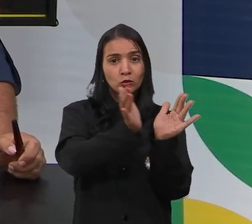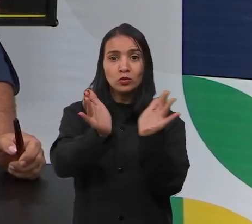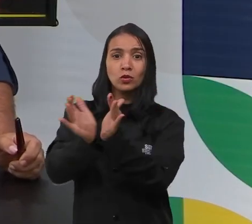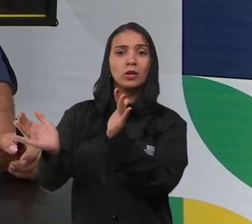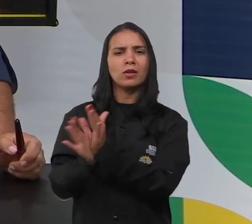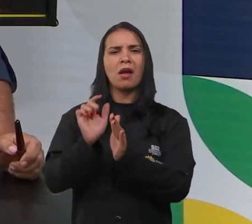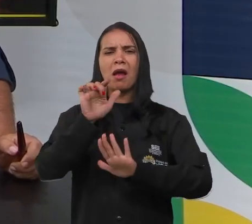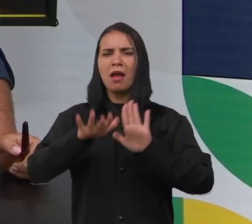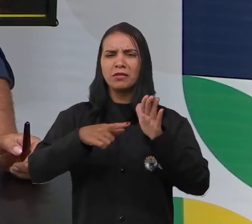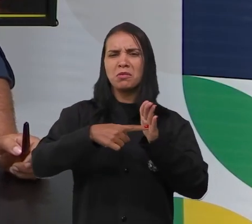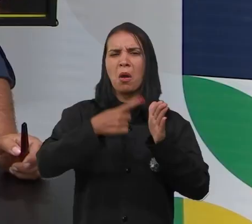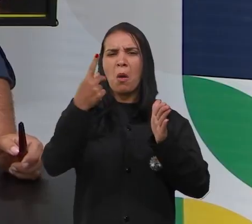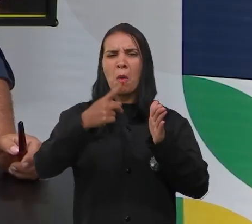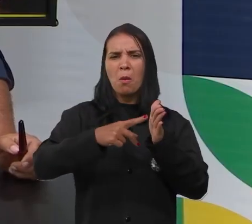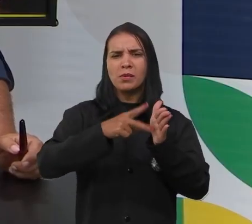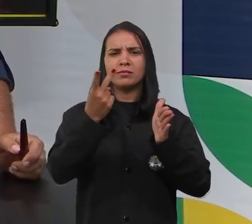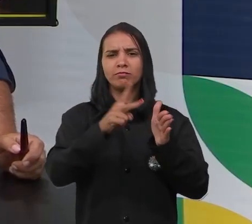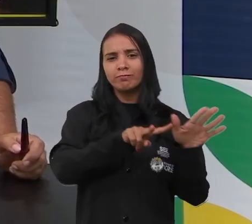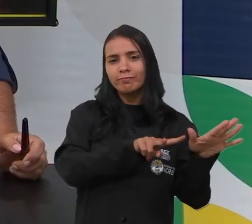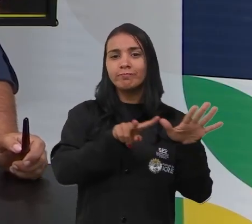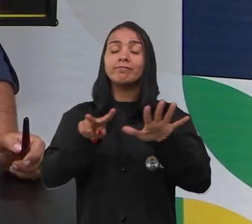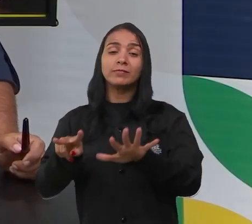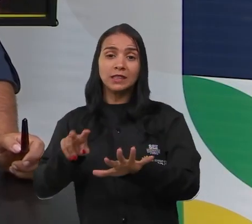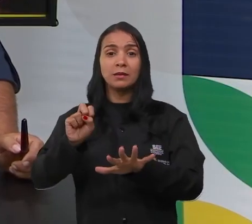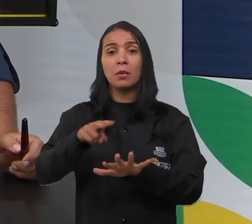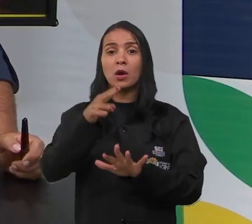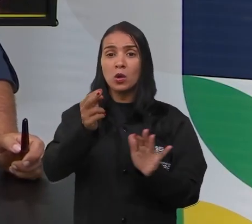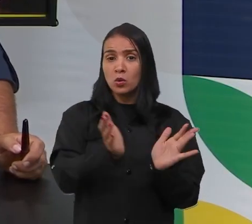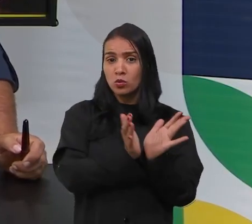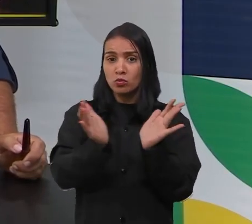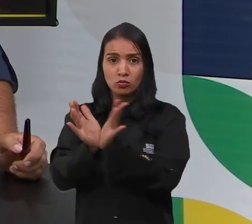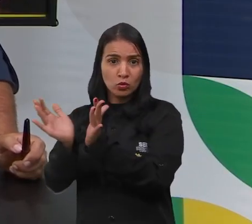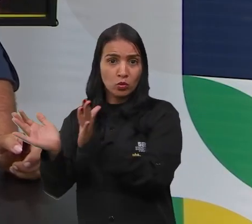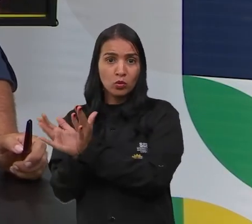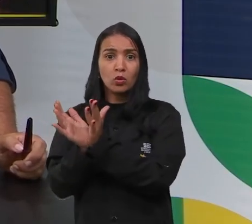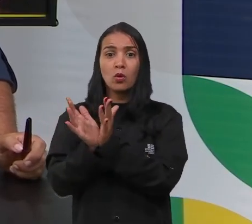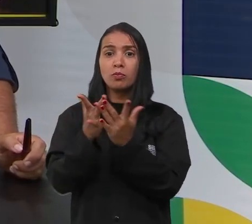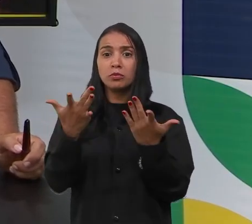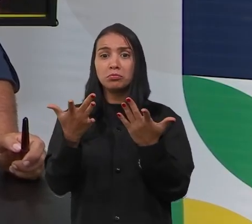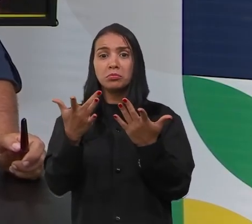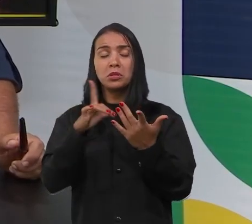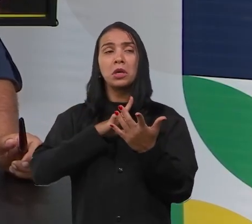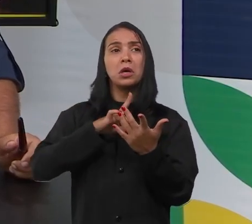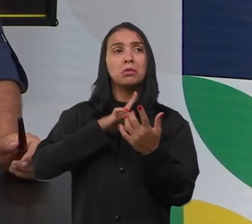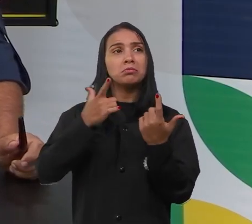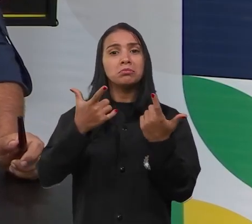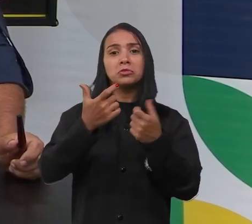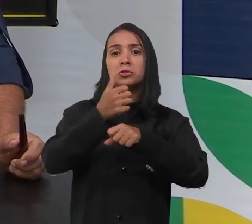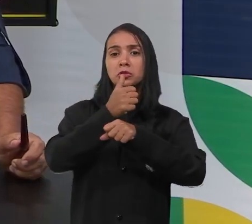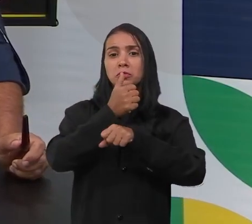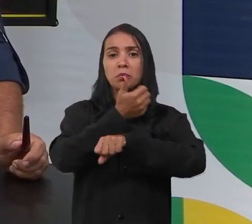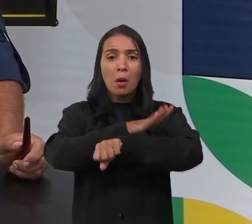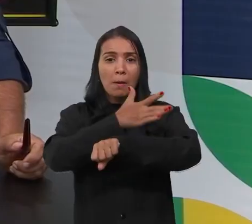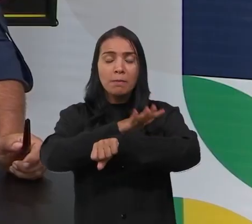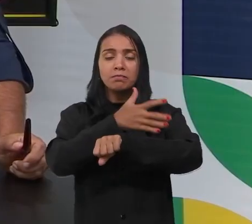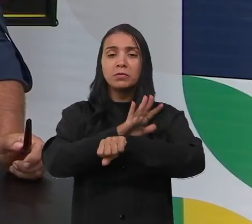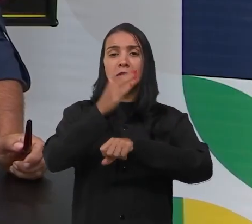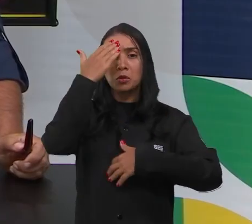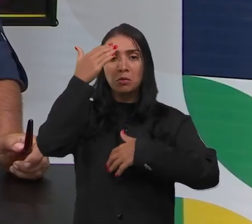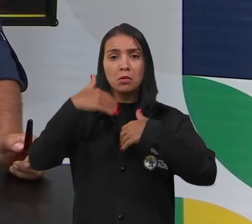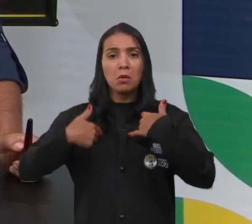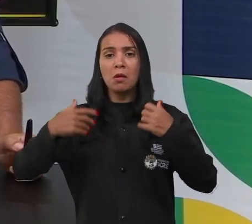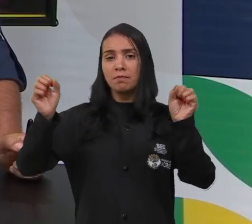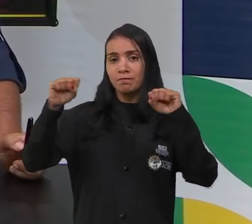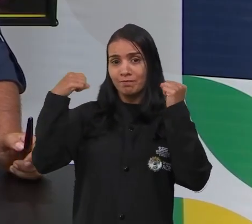vezes na semana, no seu bairro, pode ter um grupinho de funcional. E aí toda a população, todos os